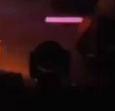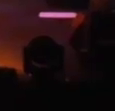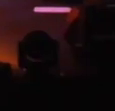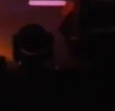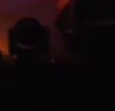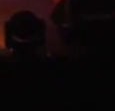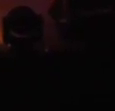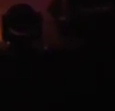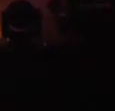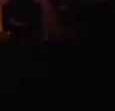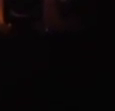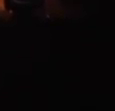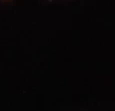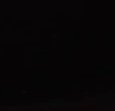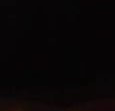Grande desportista.